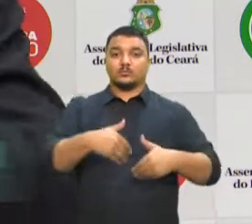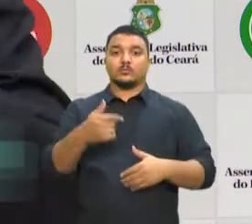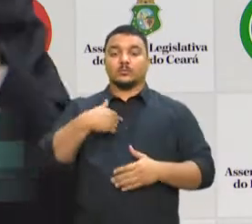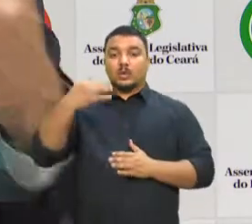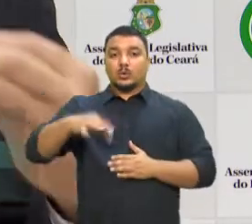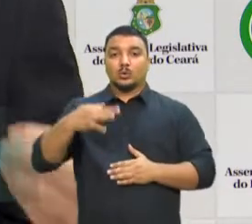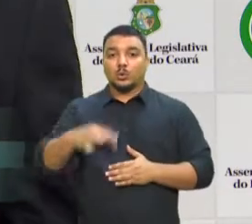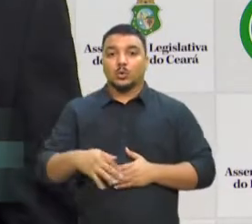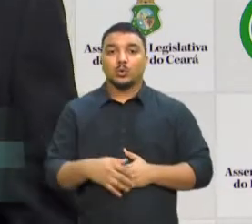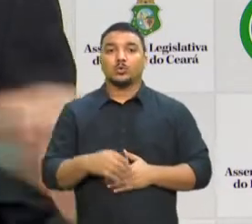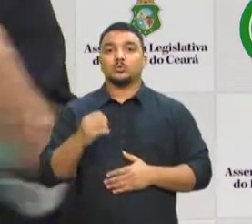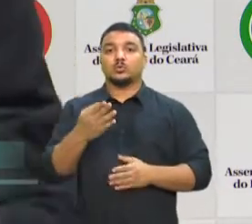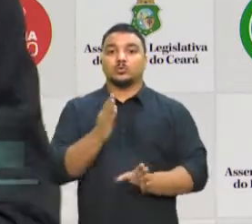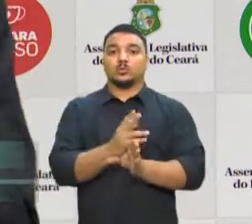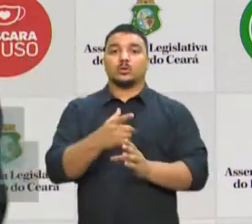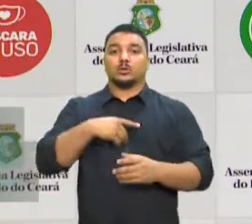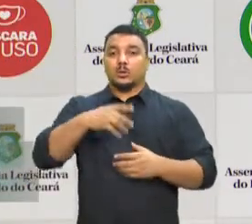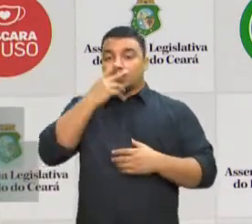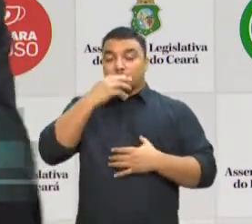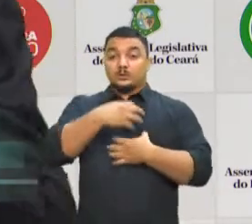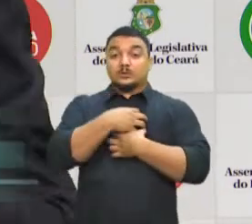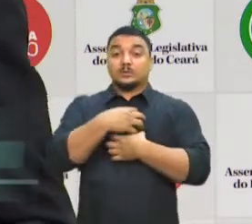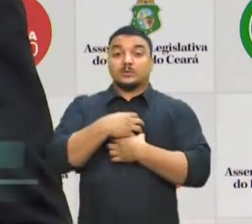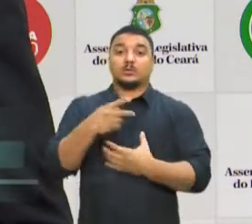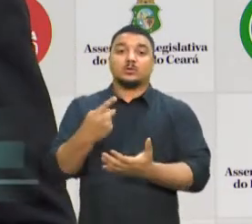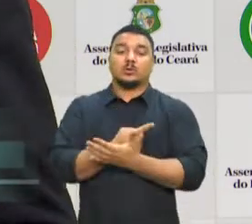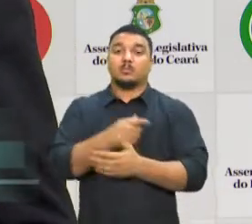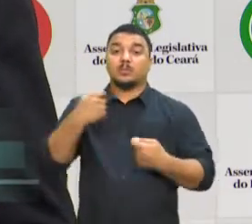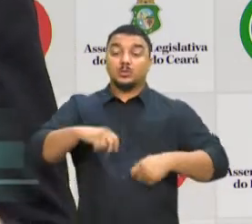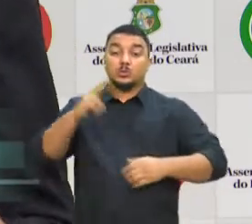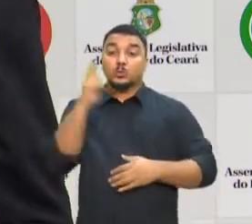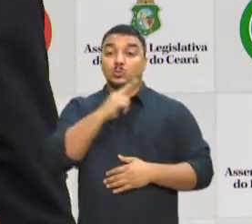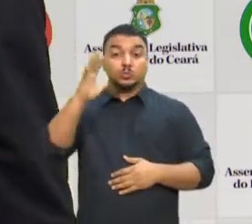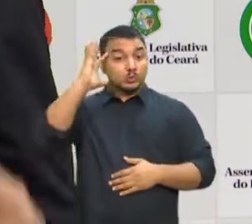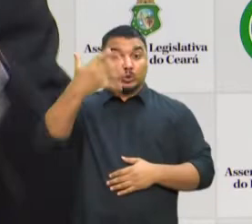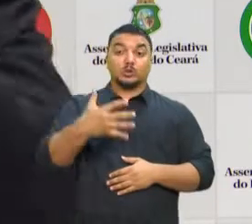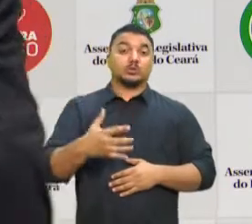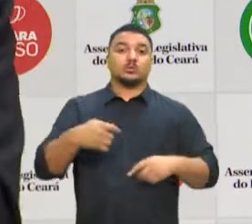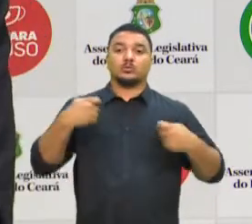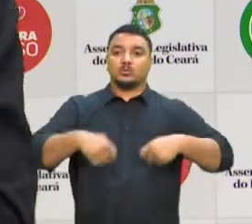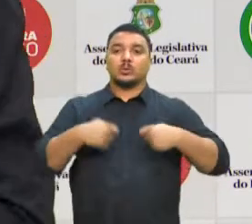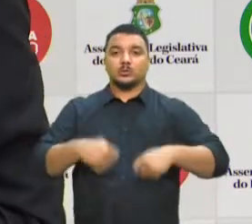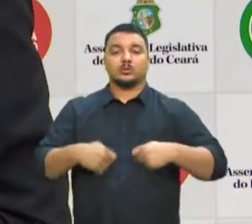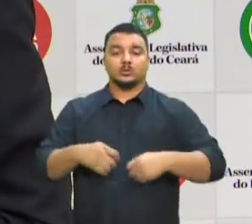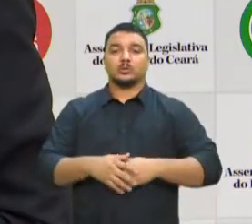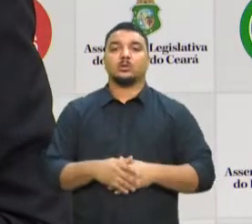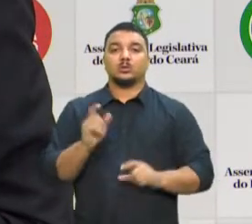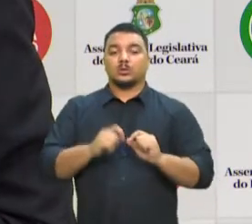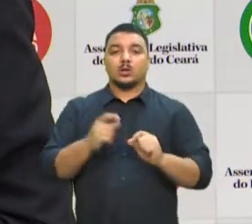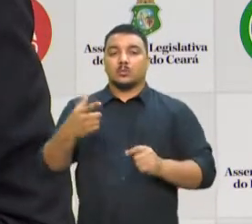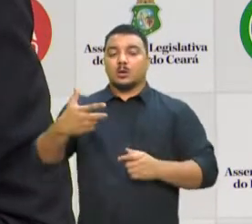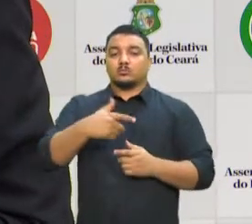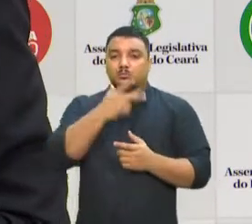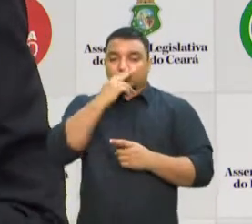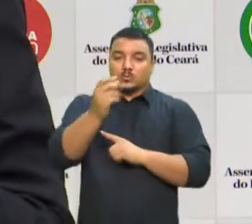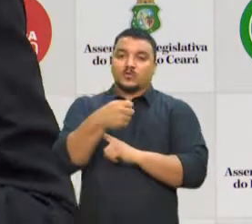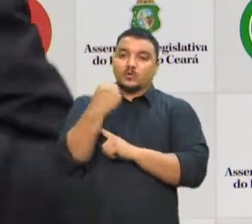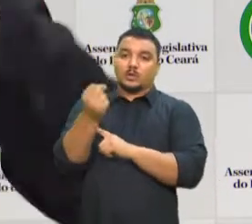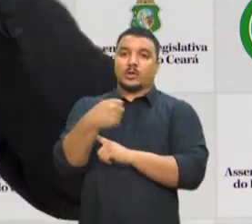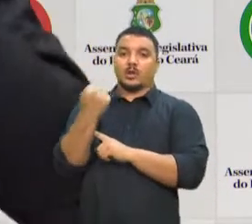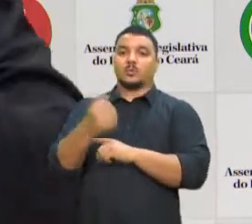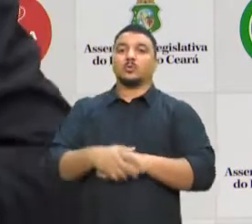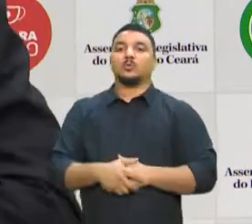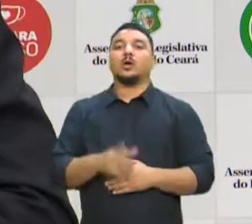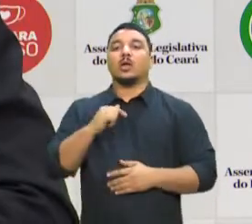estão com inflamações agudas, que sejam de imediato, aplicado o tratamento fisioterápico, para que ele